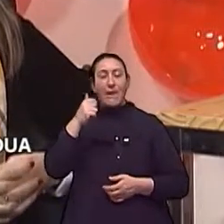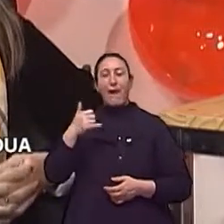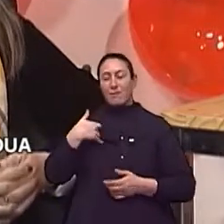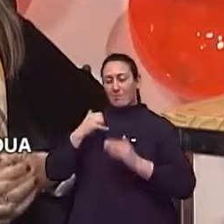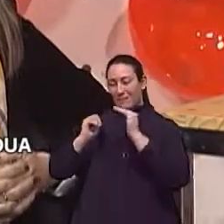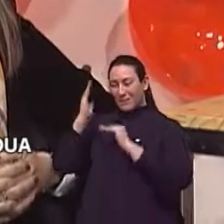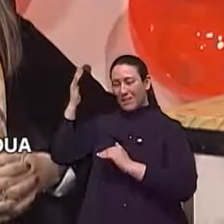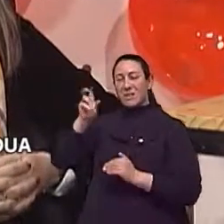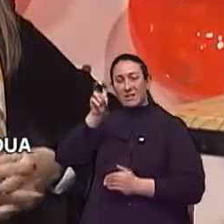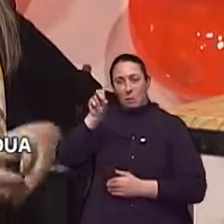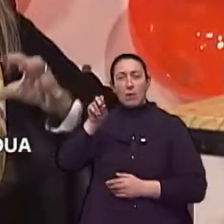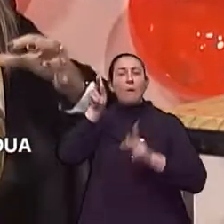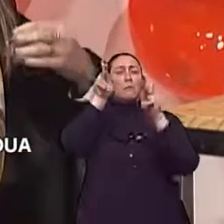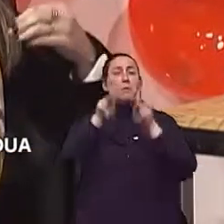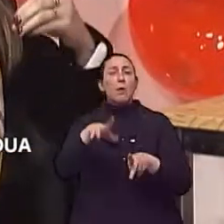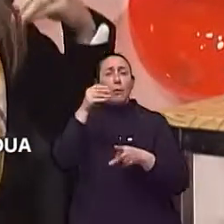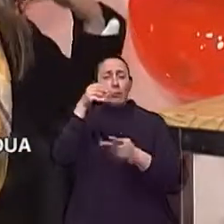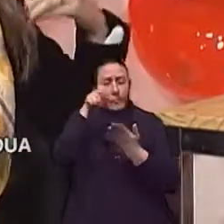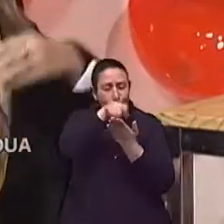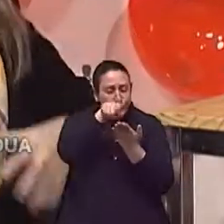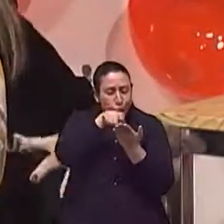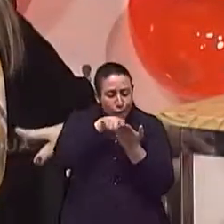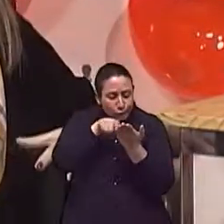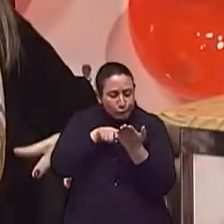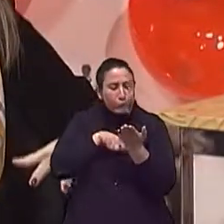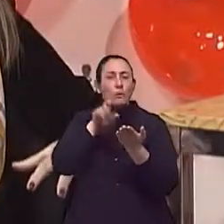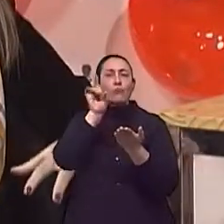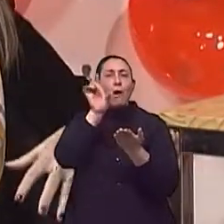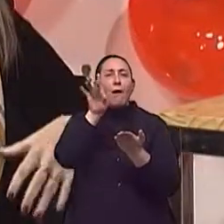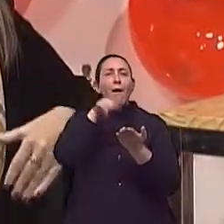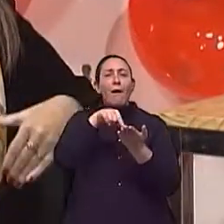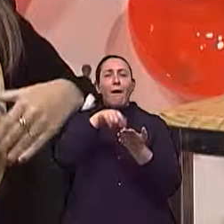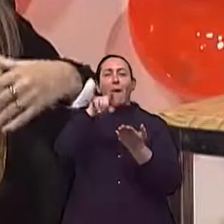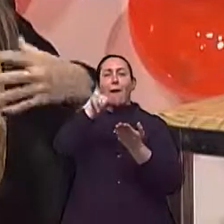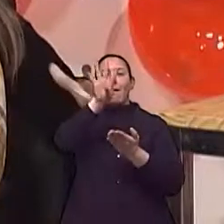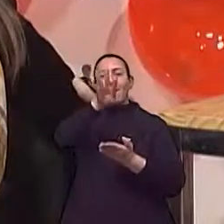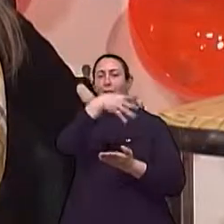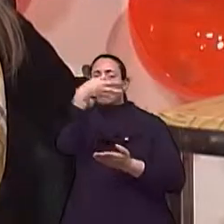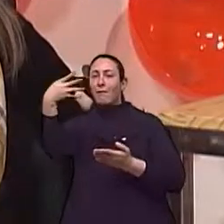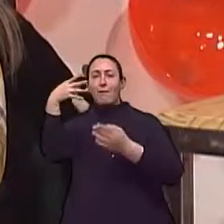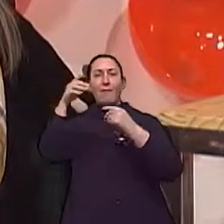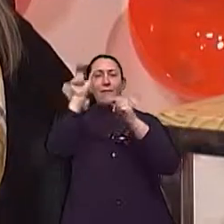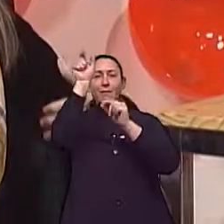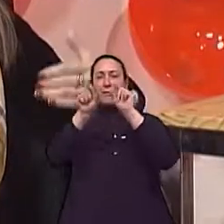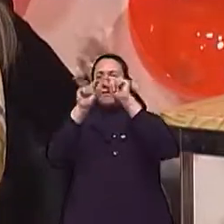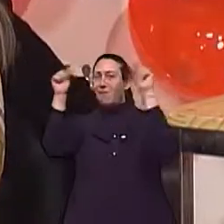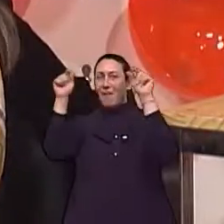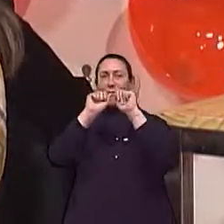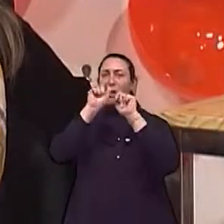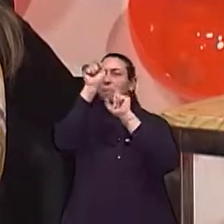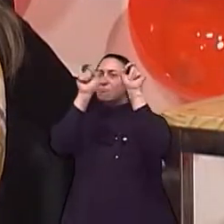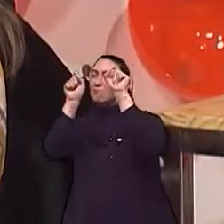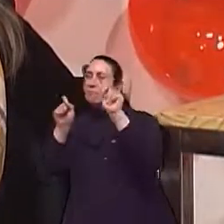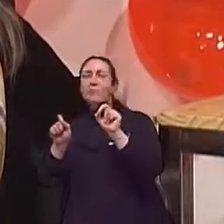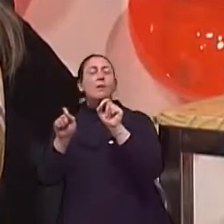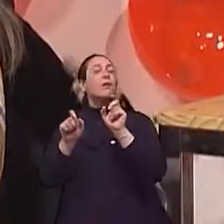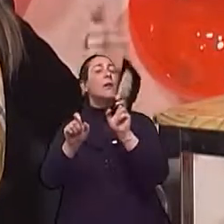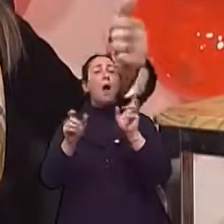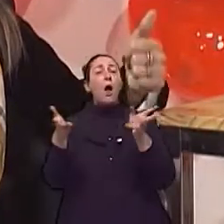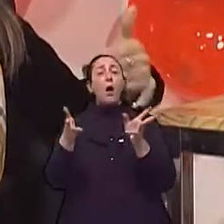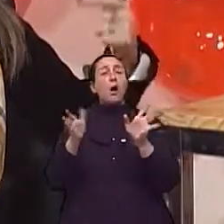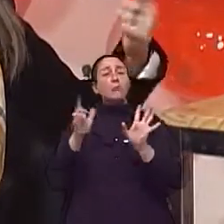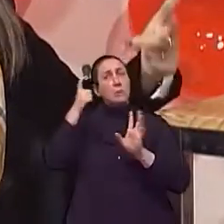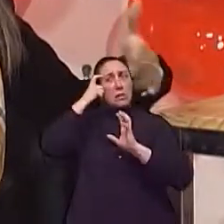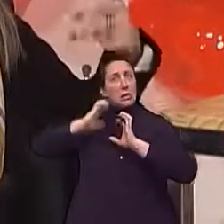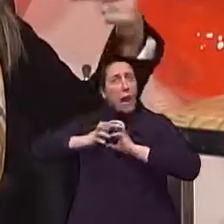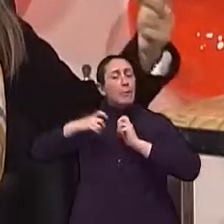50 do 60 o o cérebro agradece tu seres o mais ativo possível no que tu quiseres ser ah ok